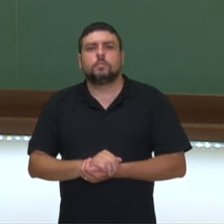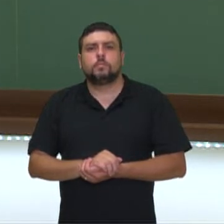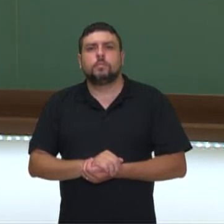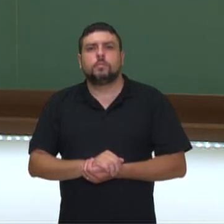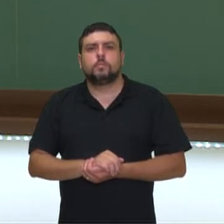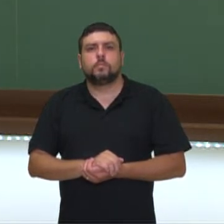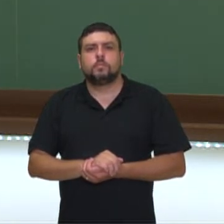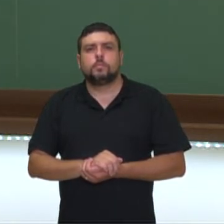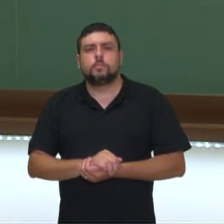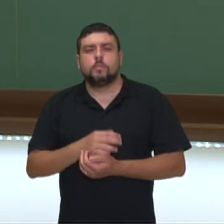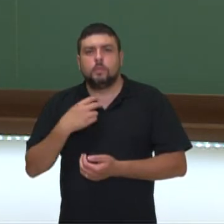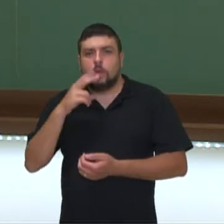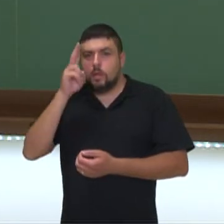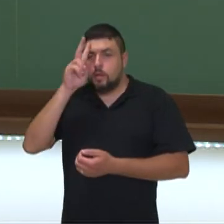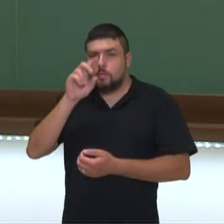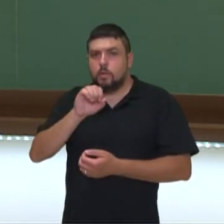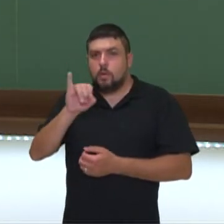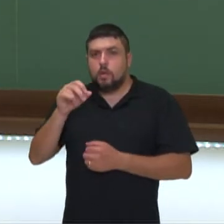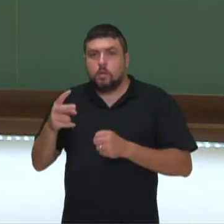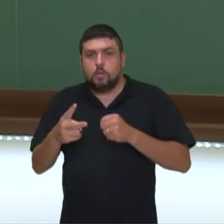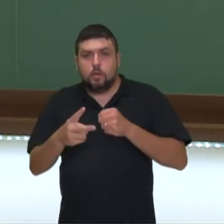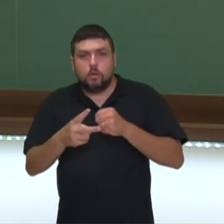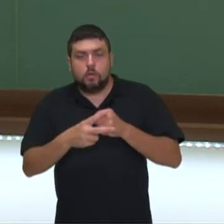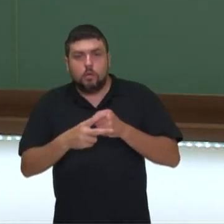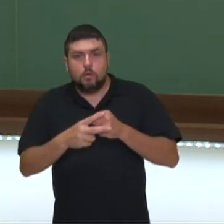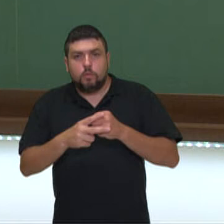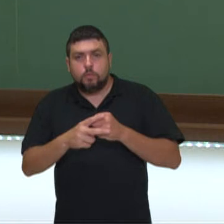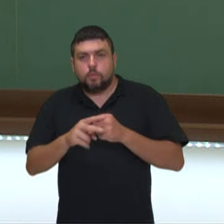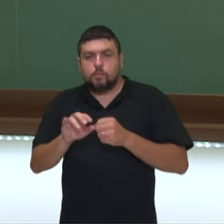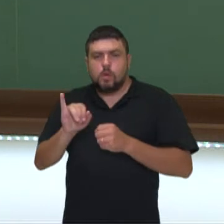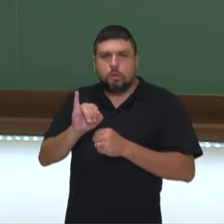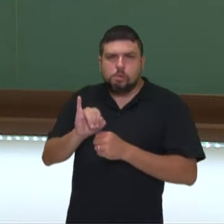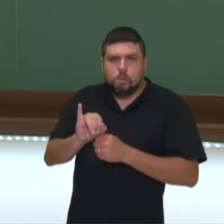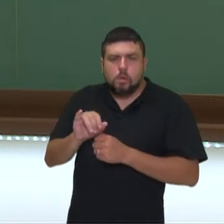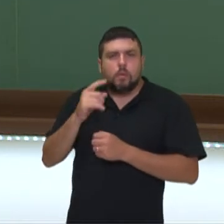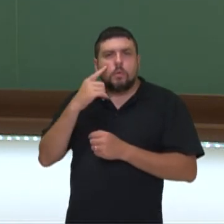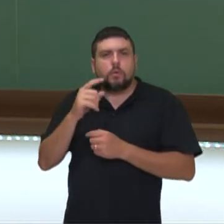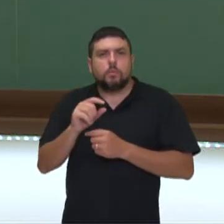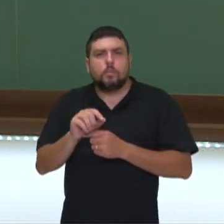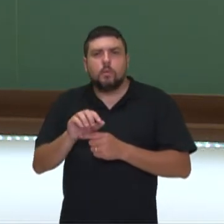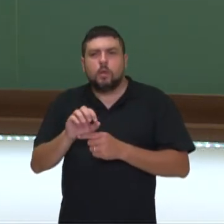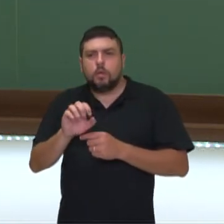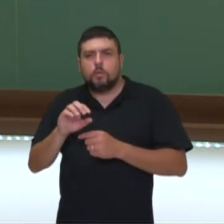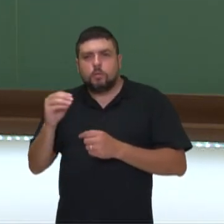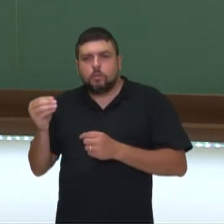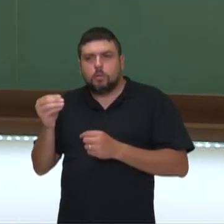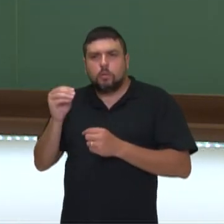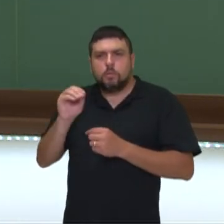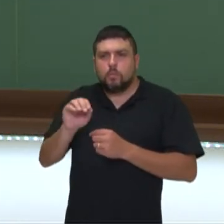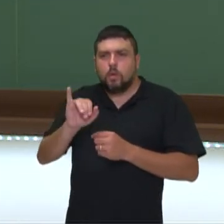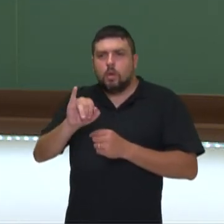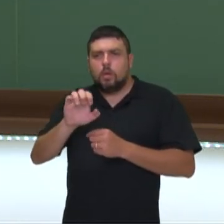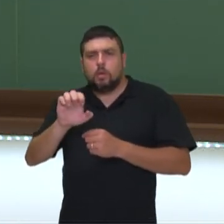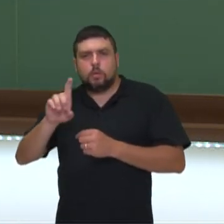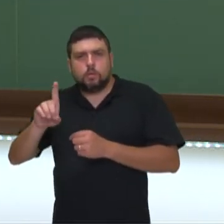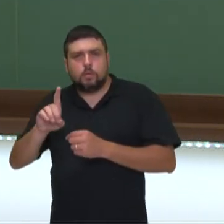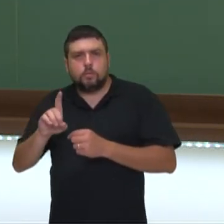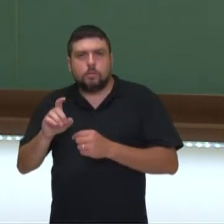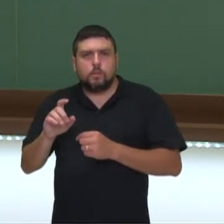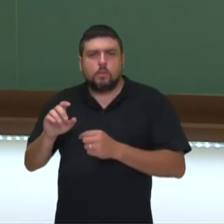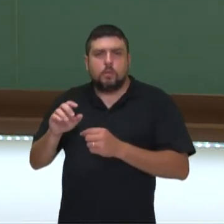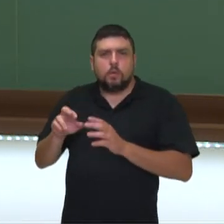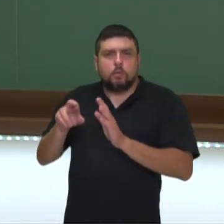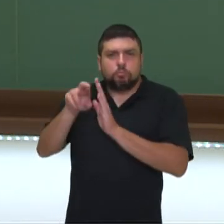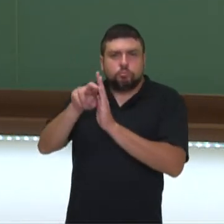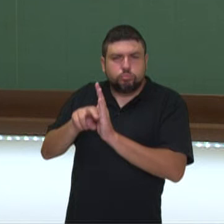eaten. Lembrando, se o verbo for regular, é só você colocar o ed. Caso se ele for irregular, aí cada um tem o seu, tá bom?